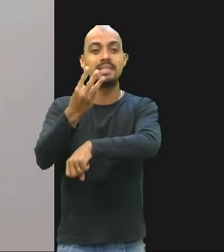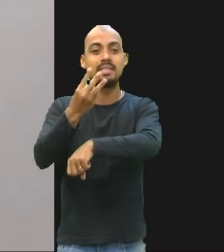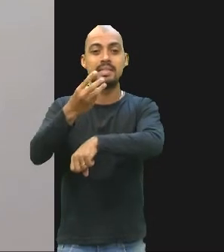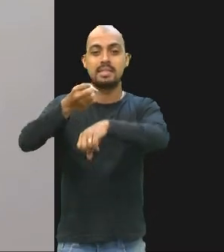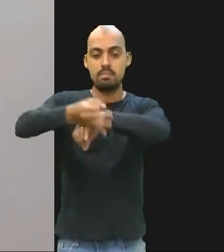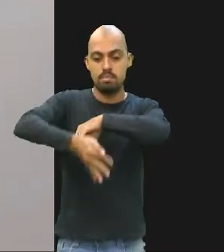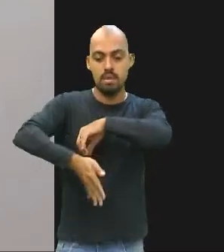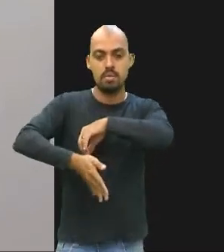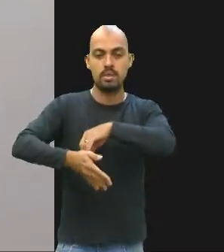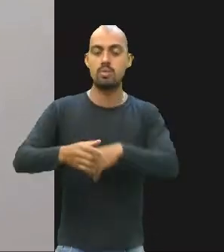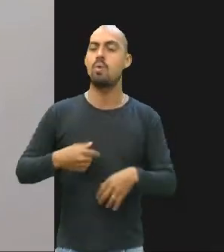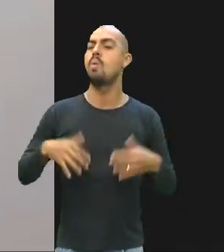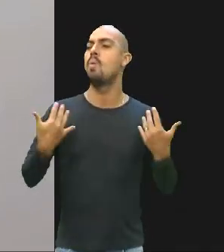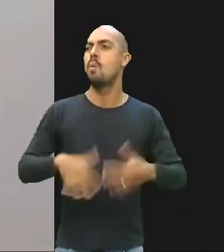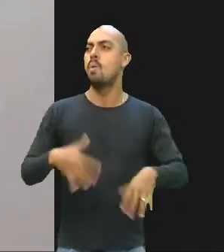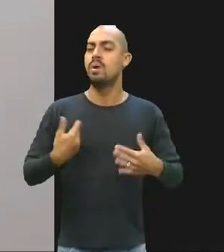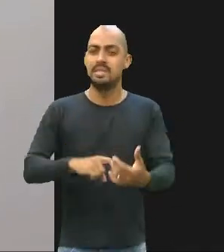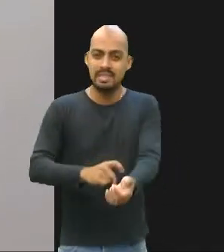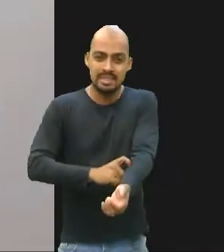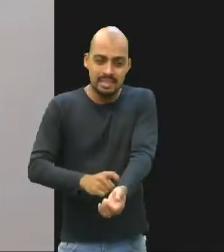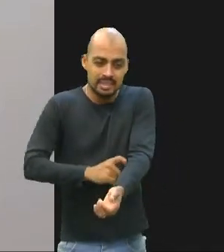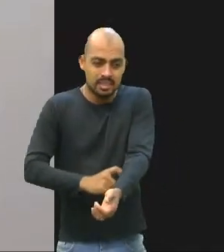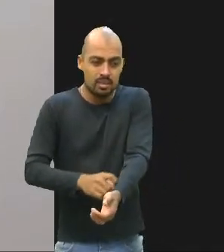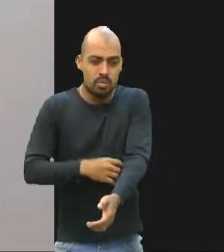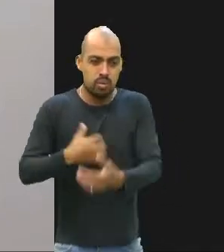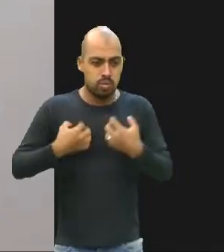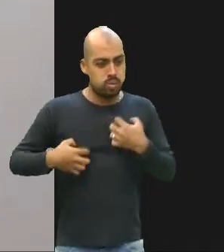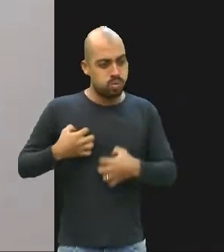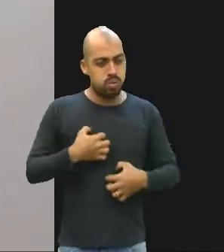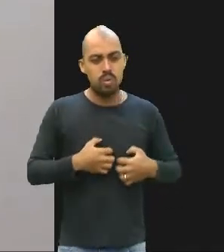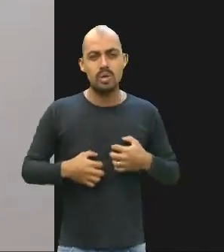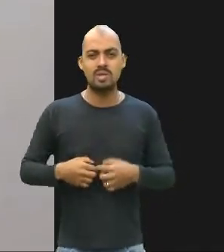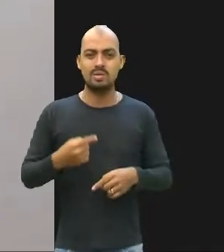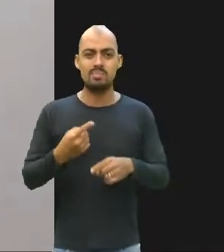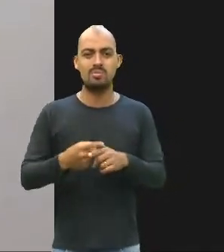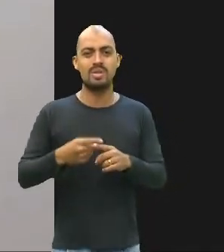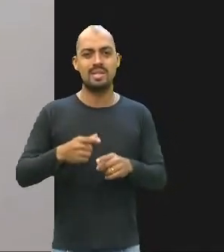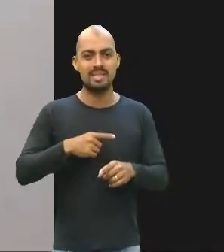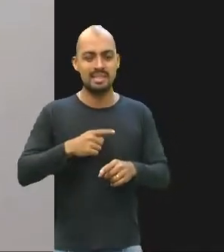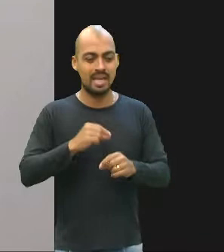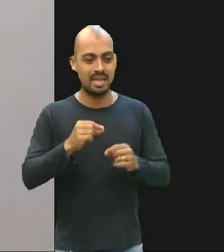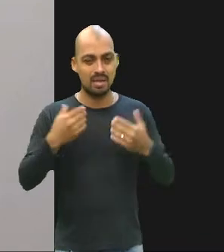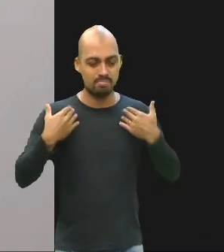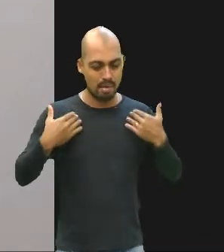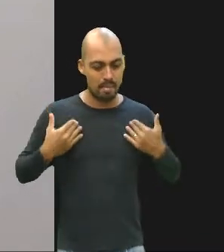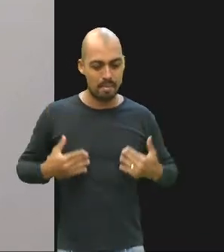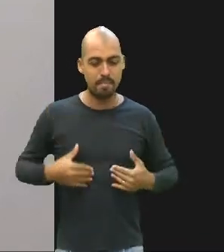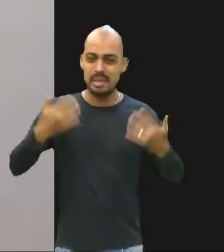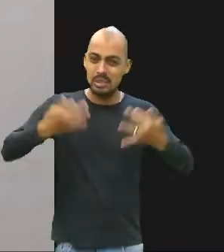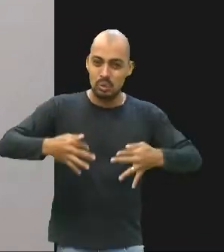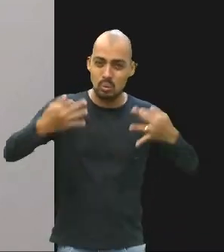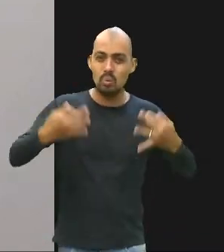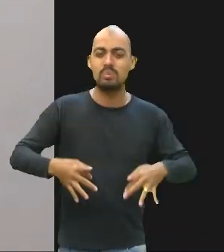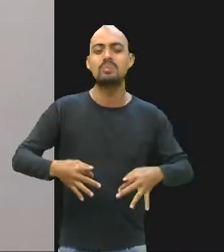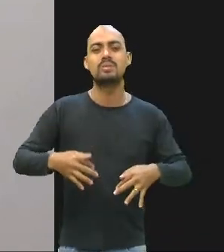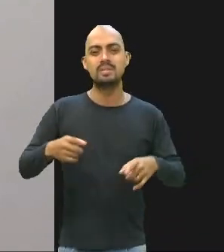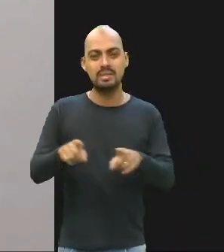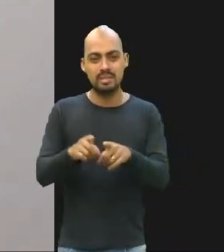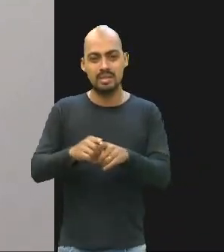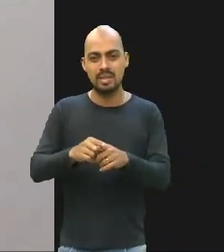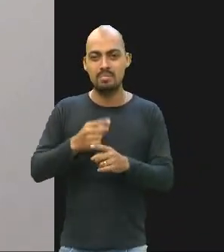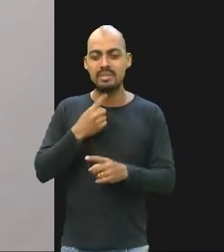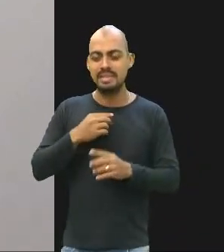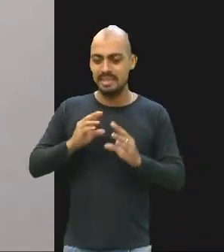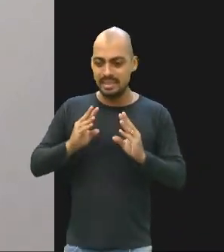bem estressante, a gente correndo contra o tempo para não perdê-la, porque tem toda a questão de estresse de captura, a dor, desidratação, os